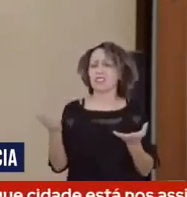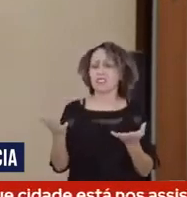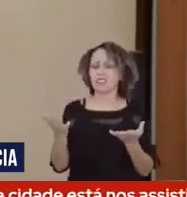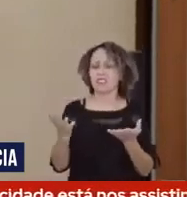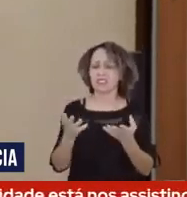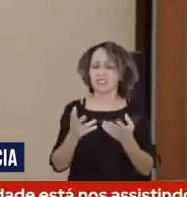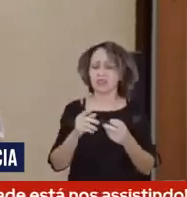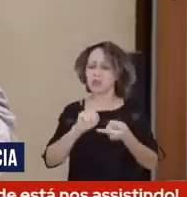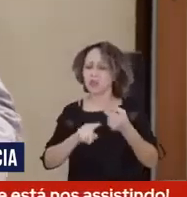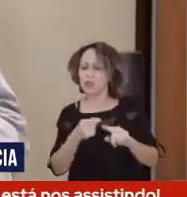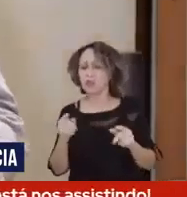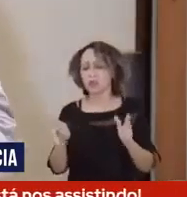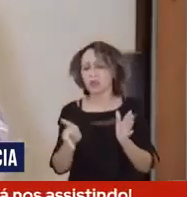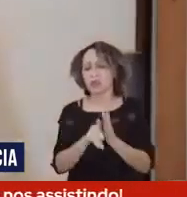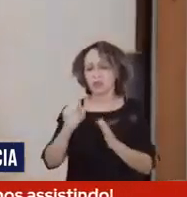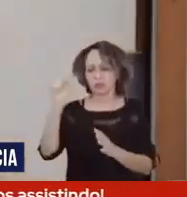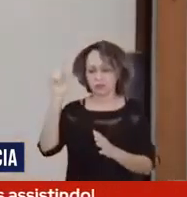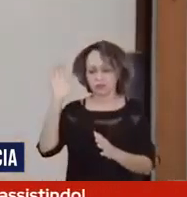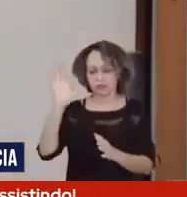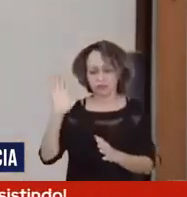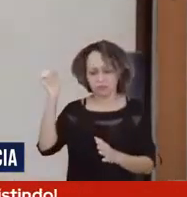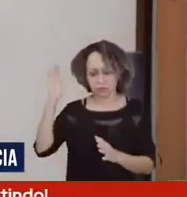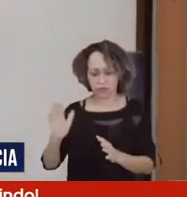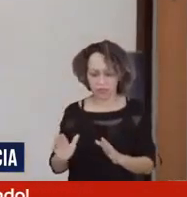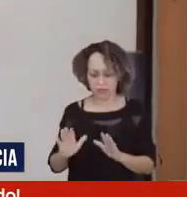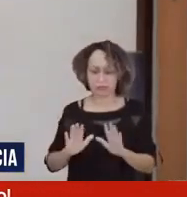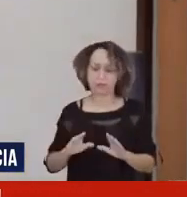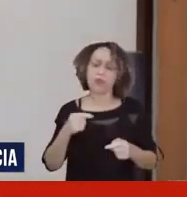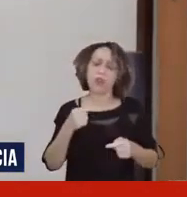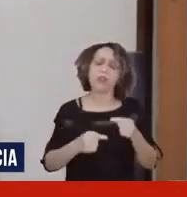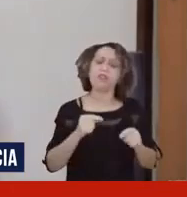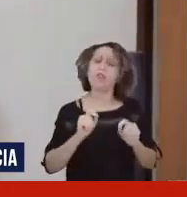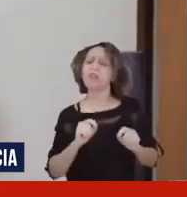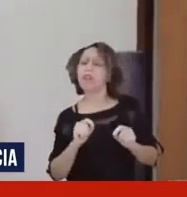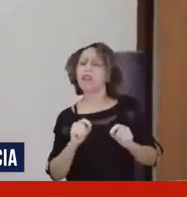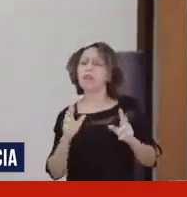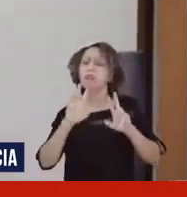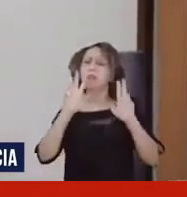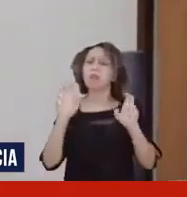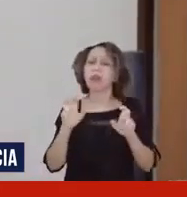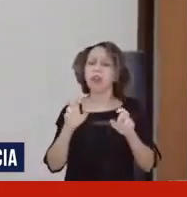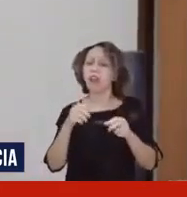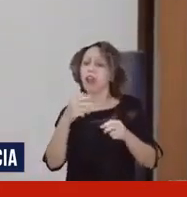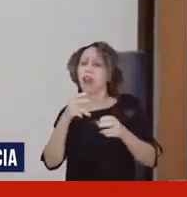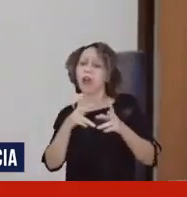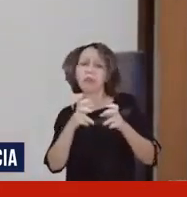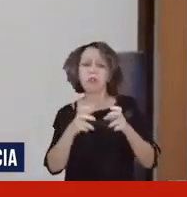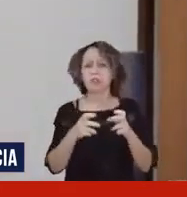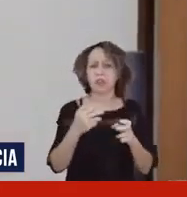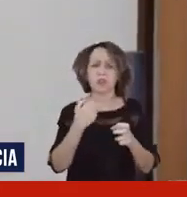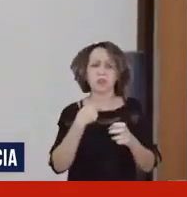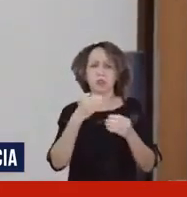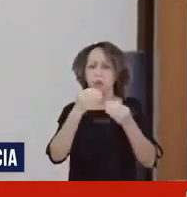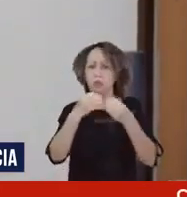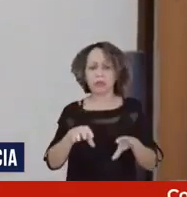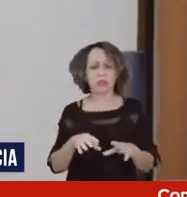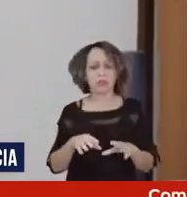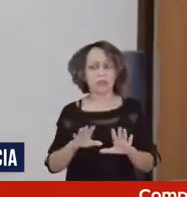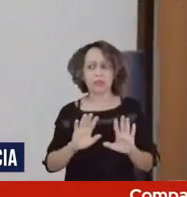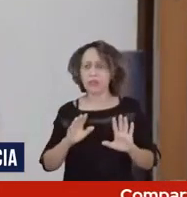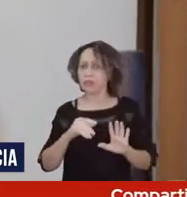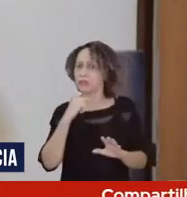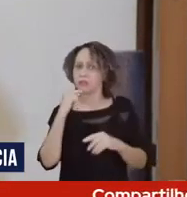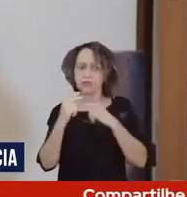toda a discussão é o seguinte, não, a Petrobras não pode dar prejuízo. Ninguém aqui está falando da Petrobras dar prejuízo.